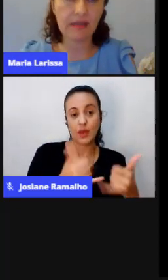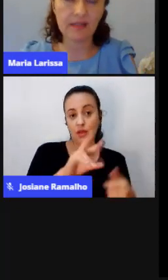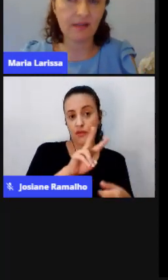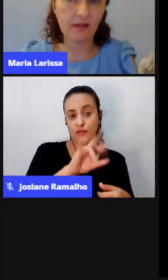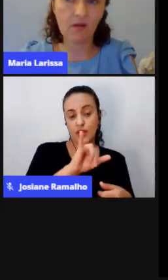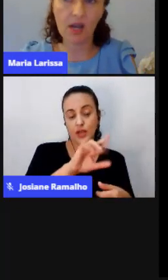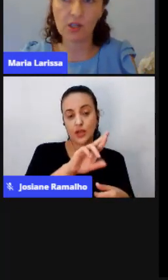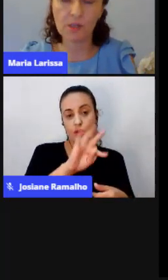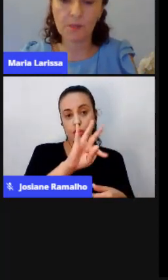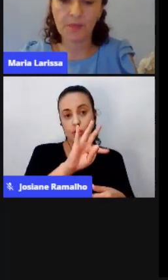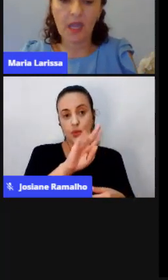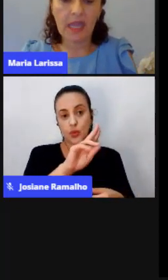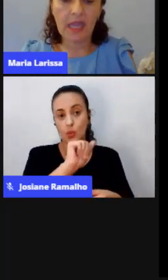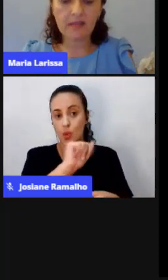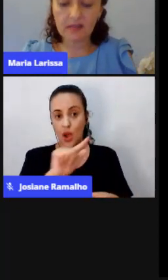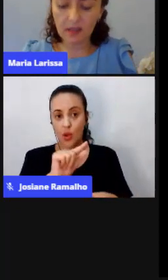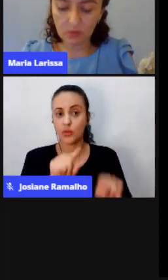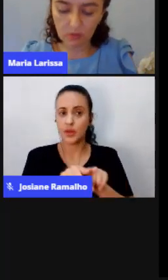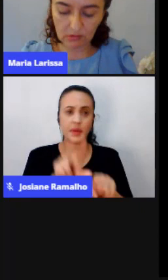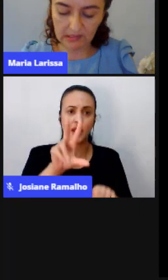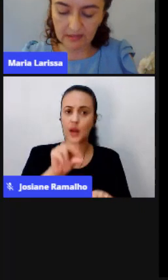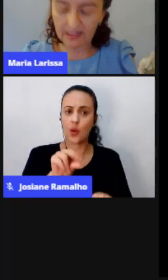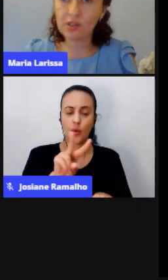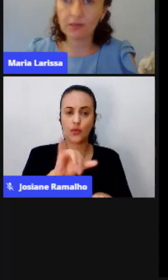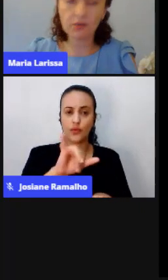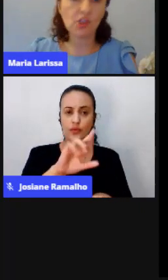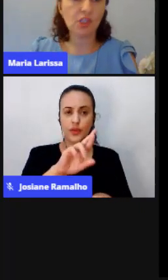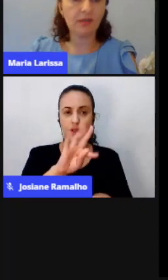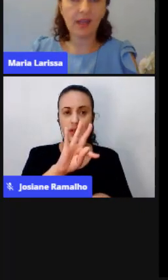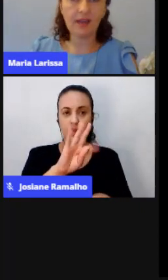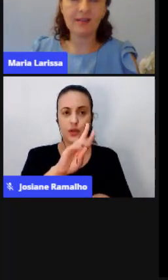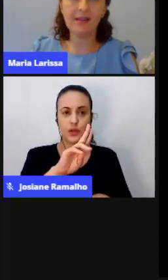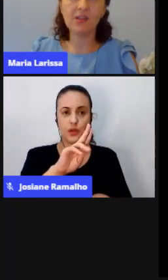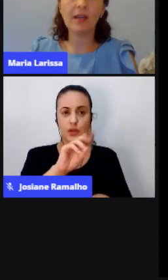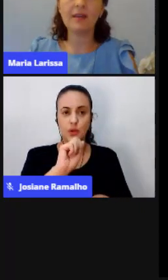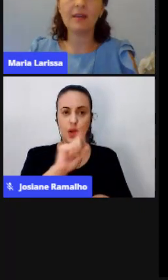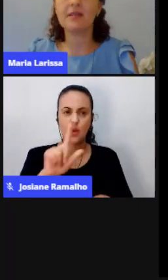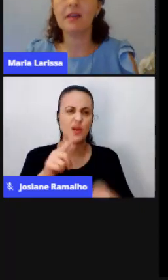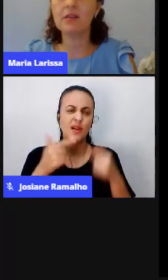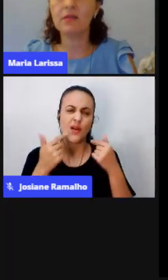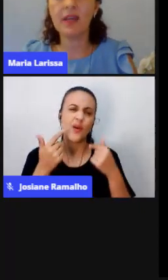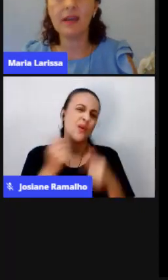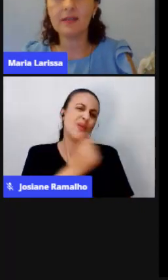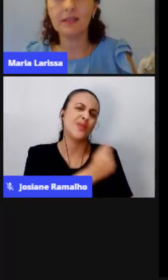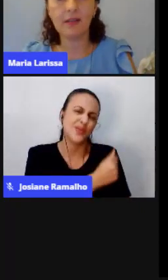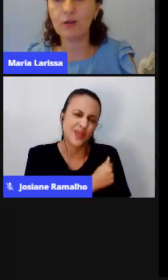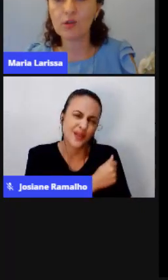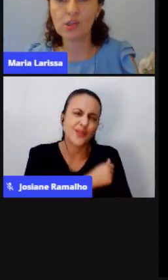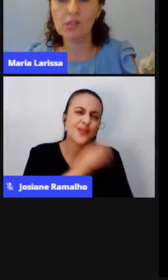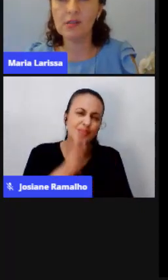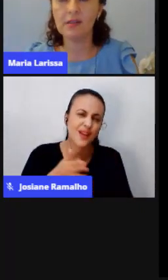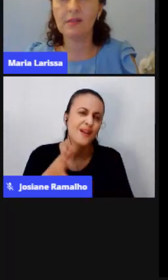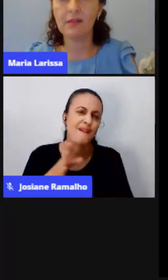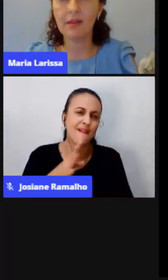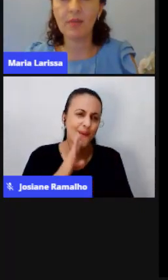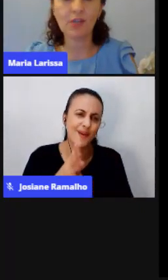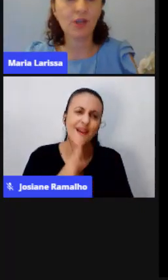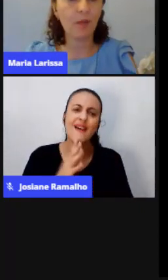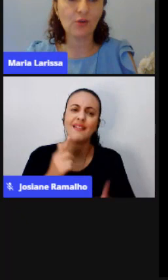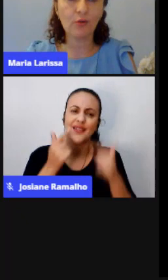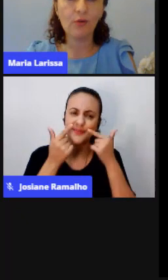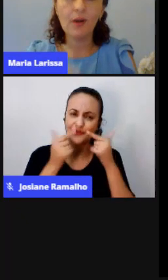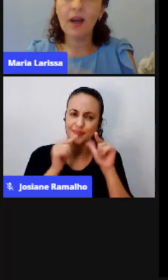já conhece essa linguagem. Esses alunos nativos digitais, eles já nasceram na era da tecnologia,